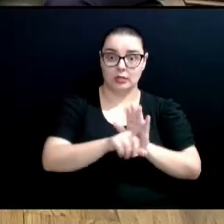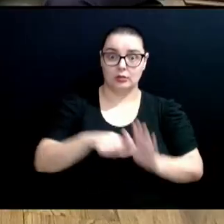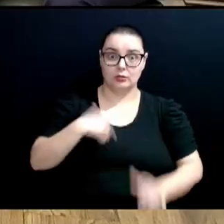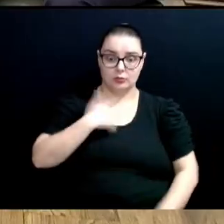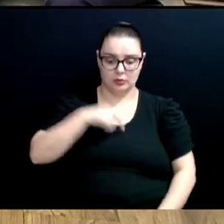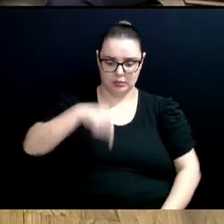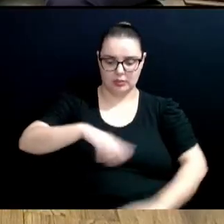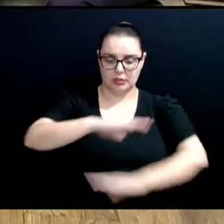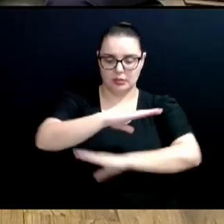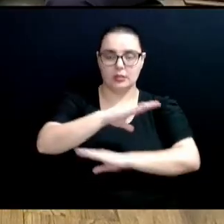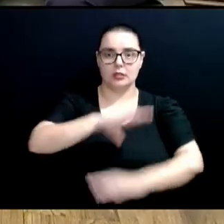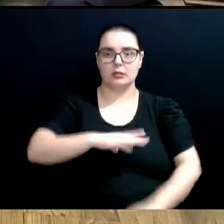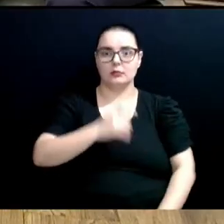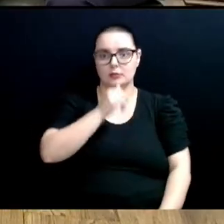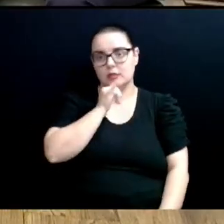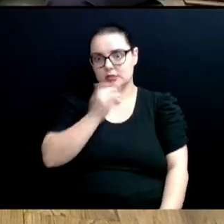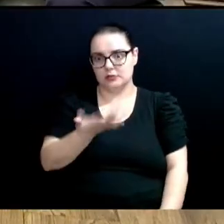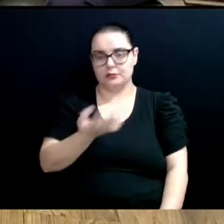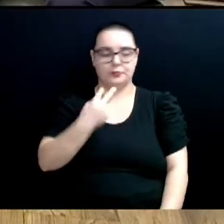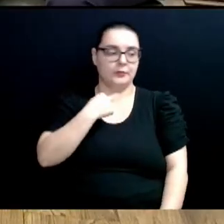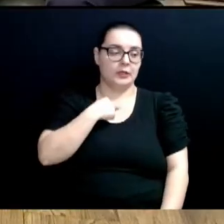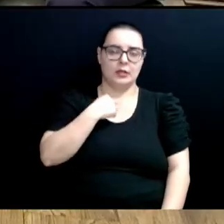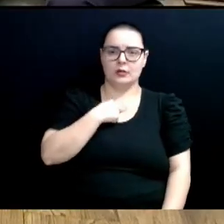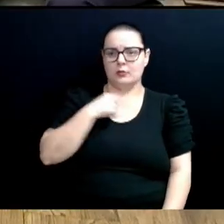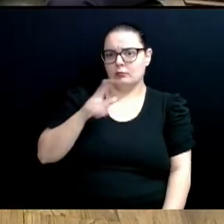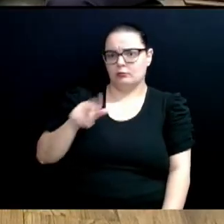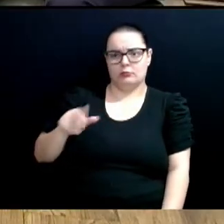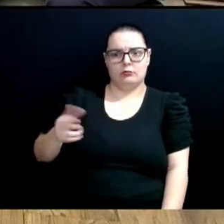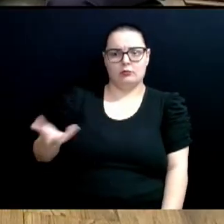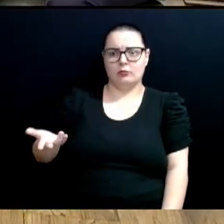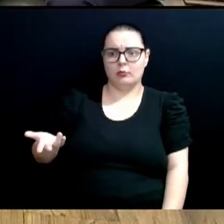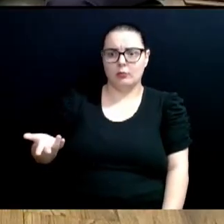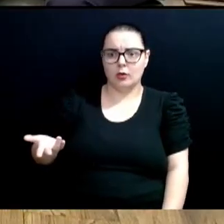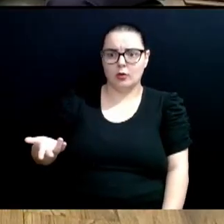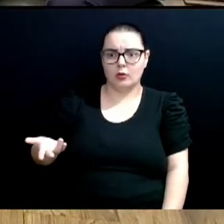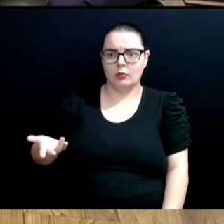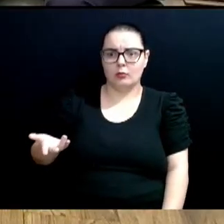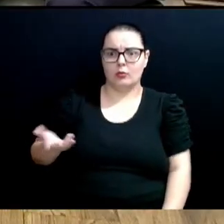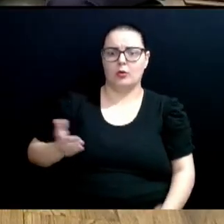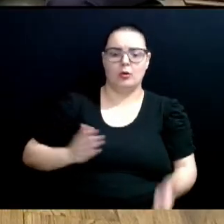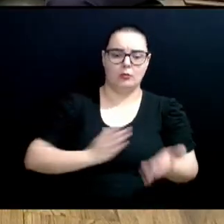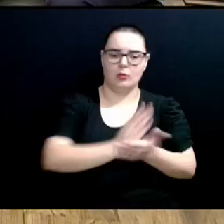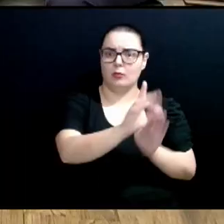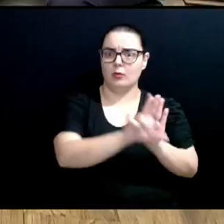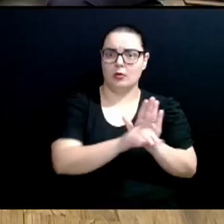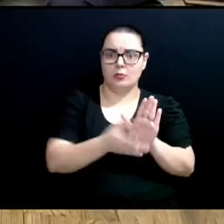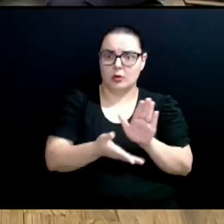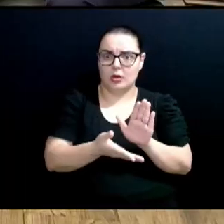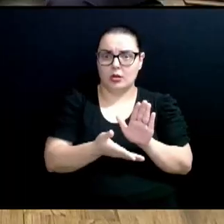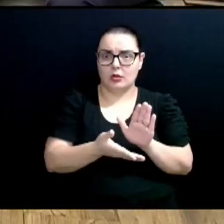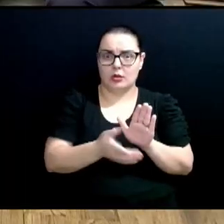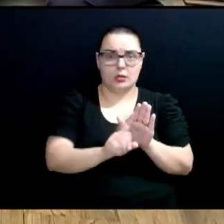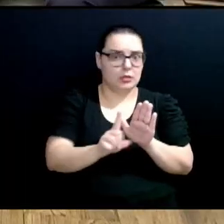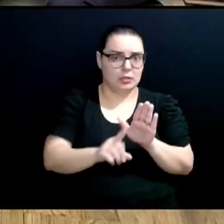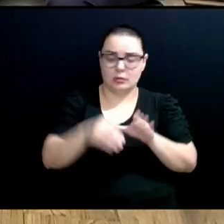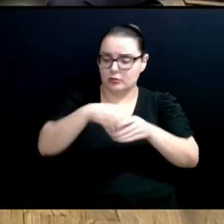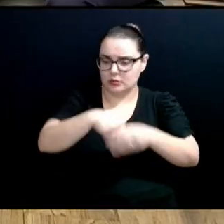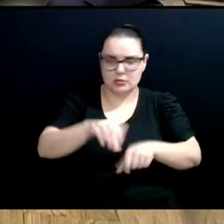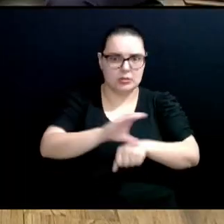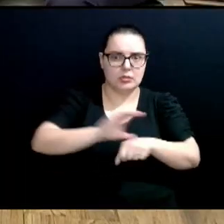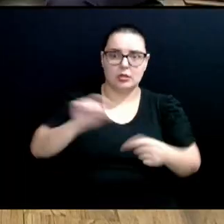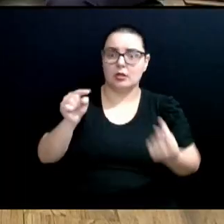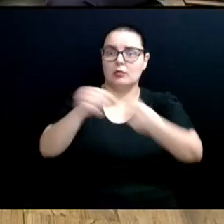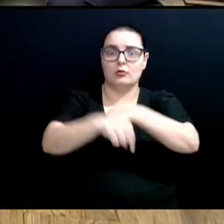Municipal, nós não podemos, sob hipótese nenhuma, aprovar uma lei aqui que seja inconstitucional, que seja contrária àquilo que está